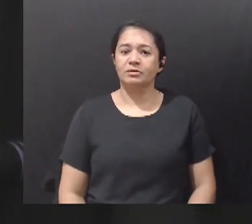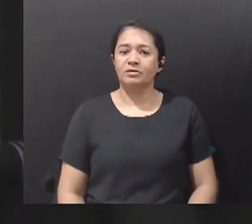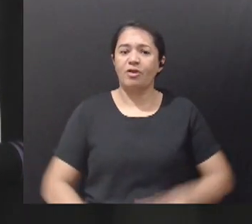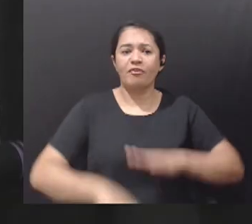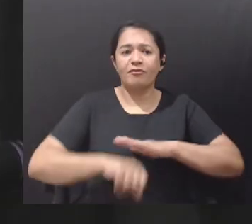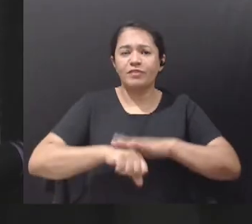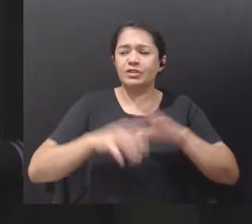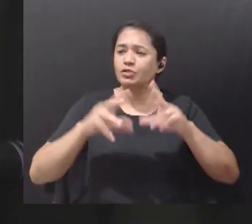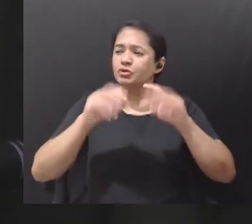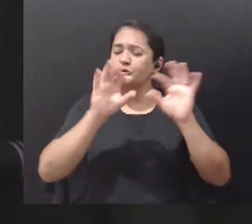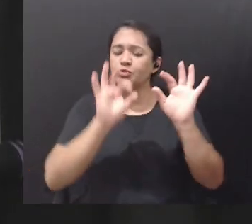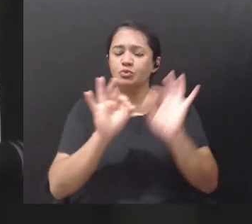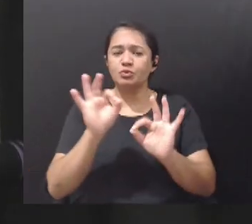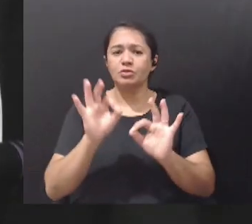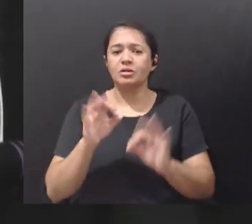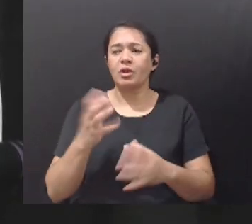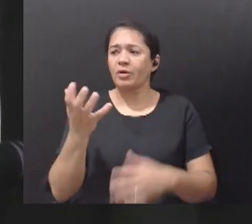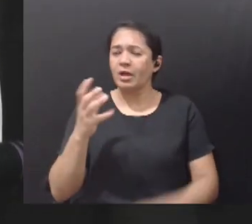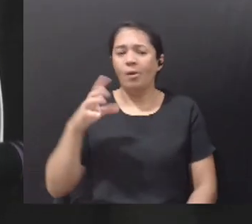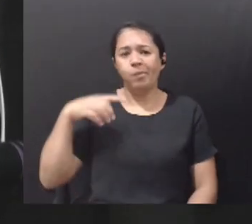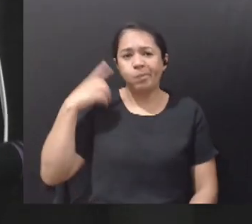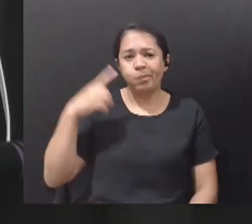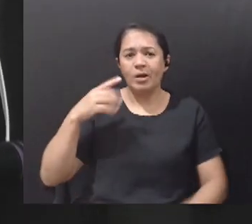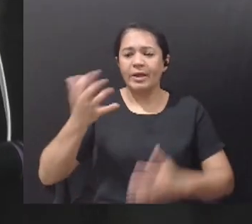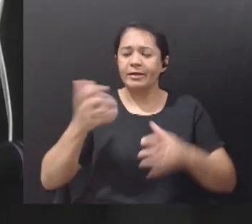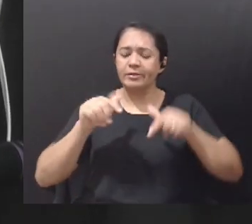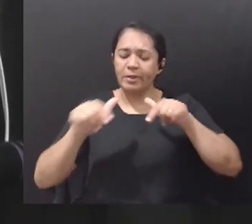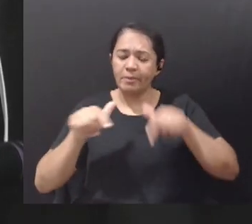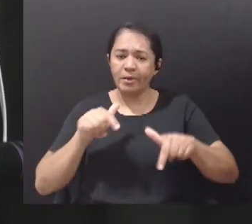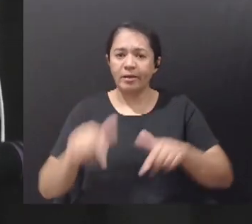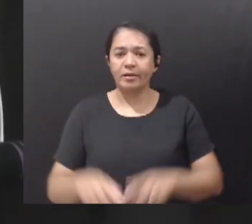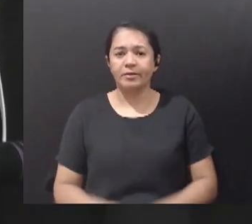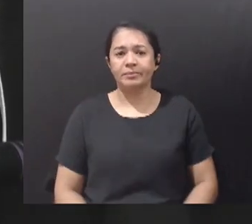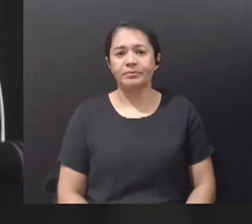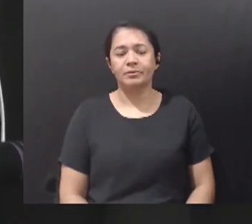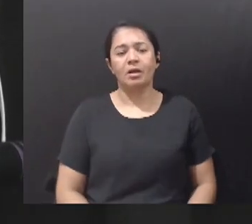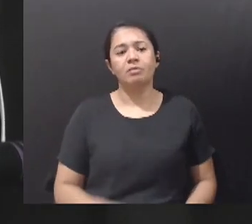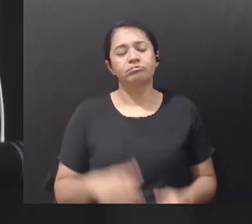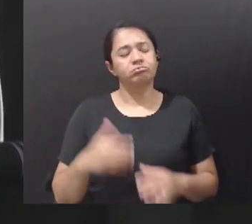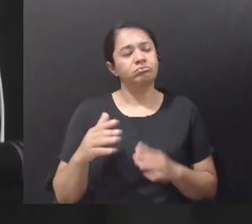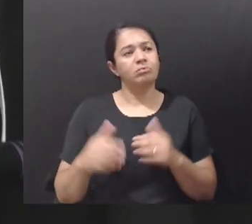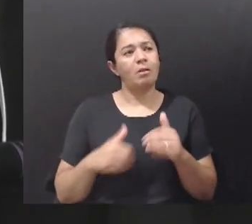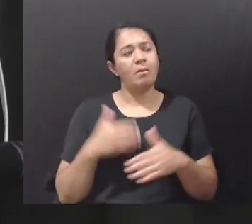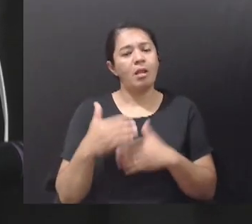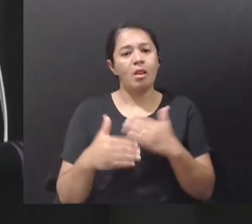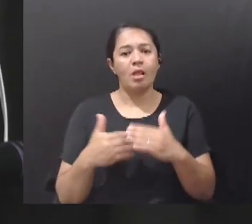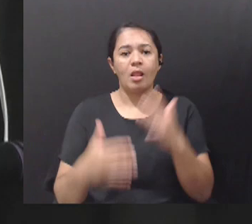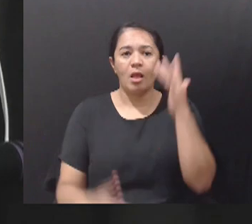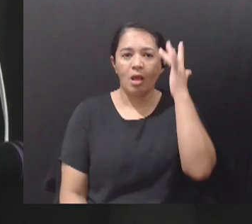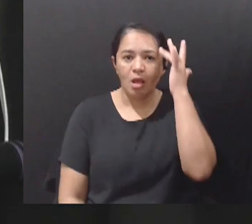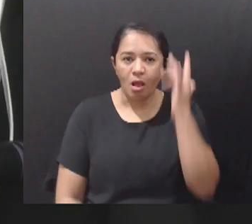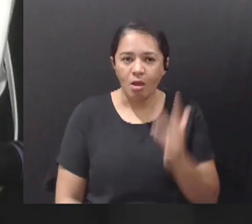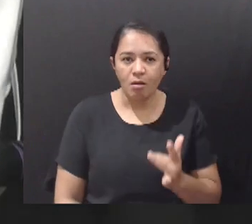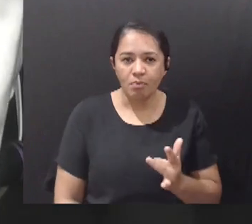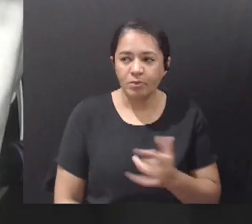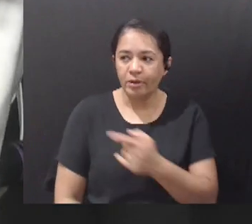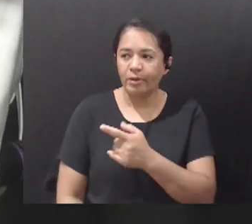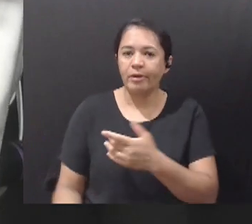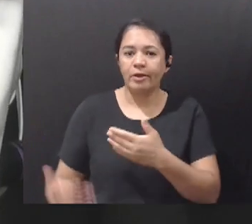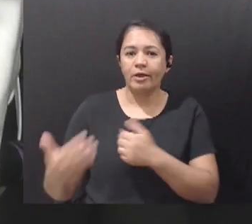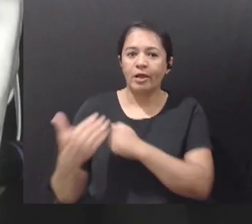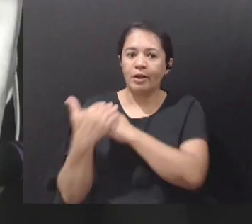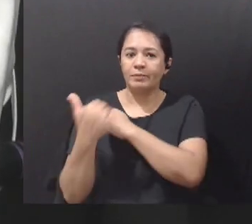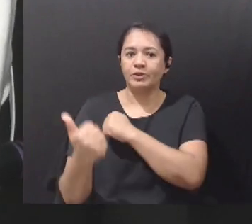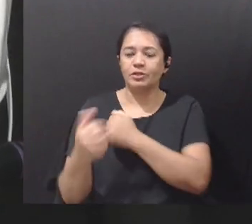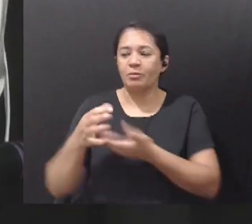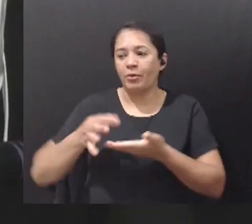ser advogada, já sou, mas quero trabalhar. Aí passou e, bem, no dia seguinte, ele me convidou para tomar um café. Eu falei, não posso deixar de